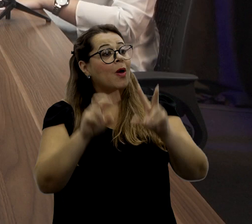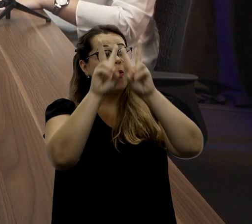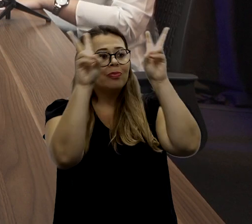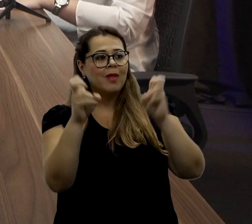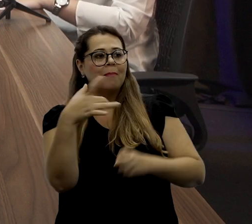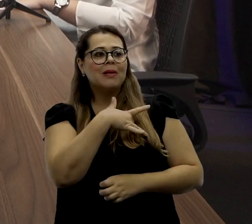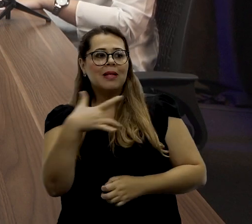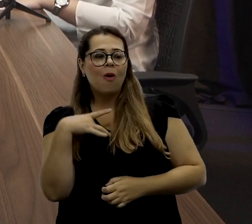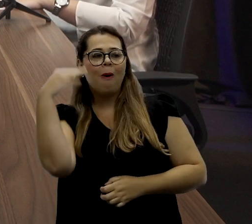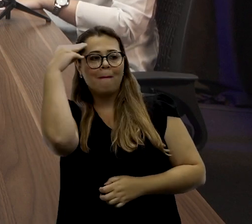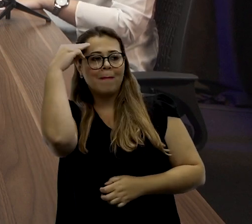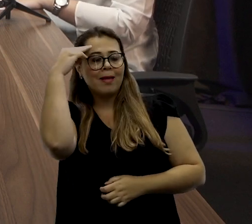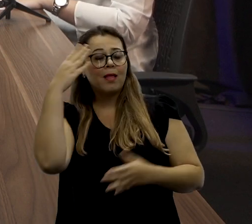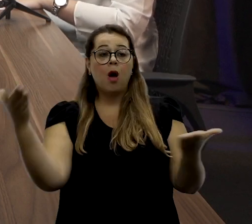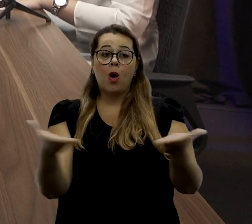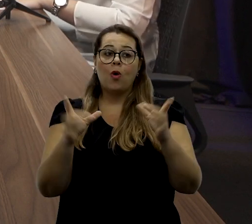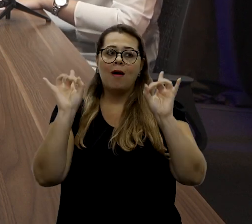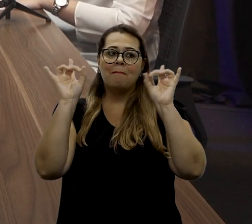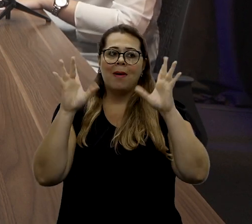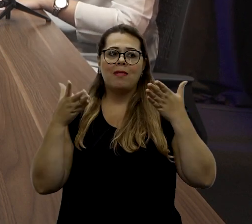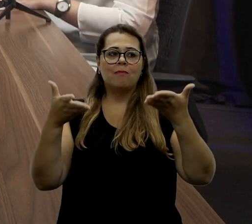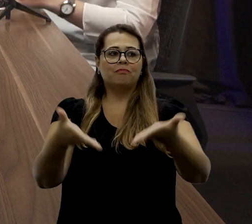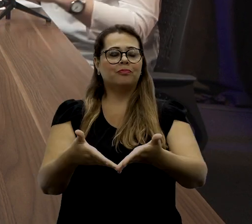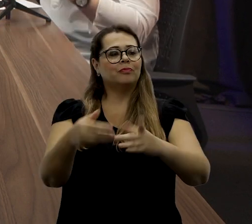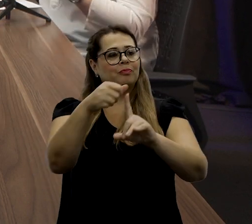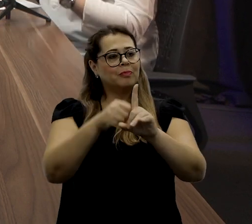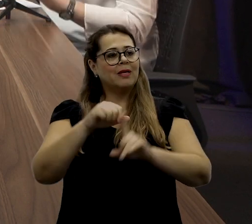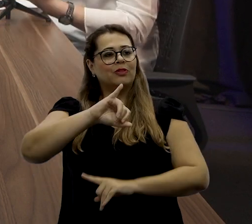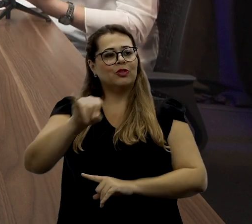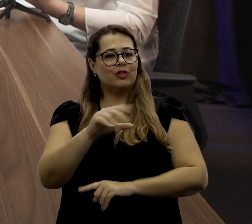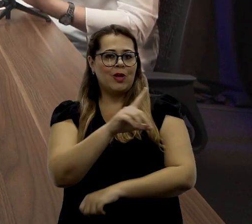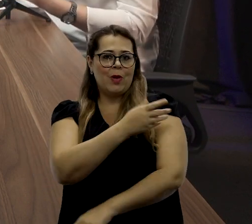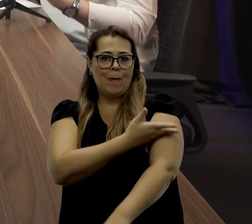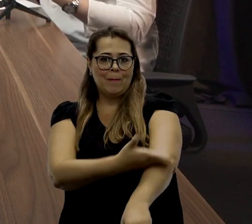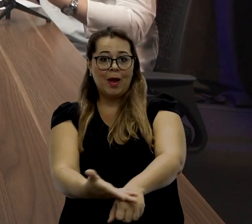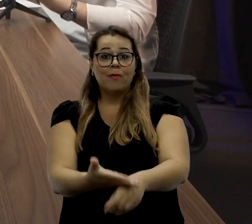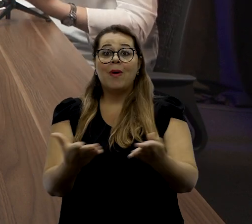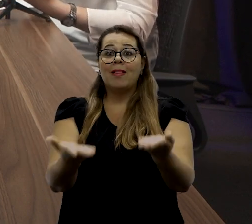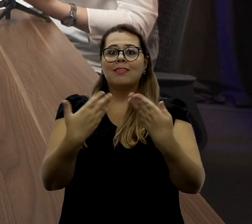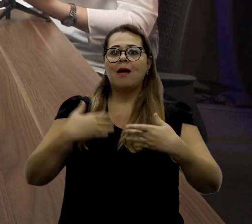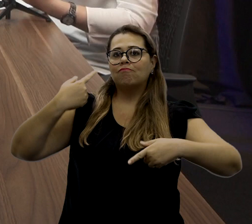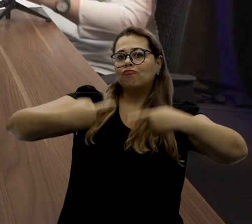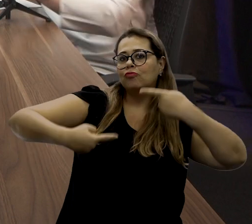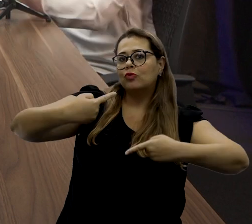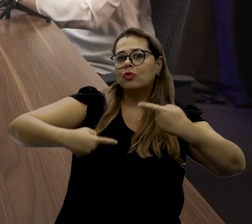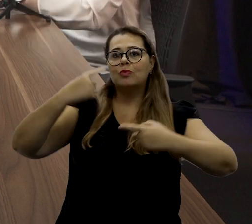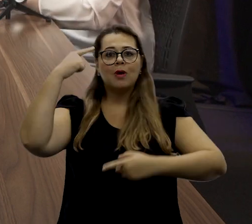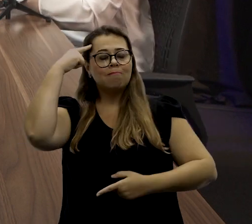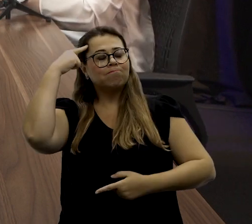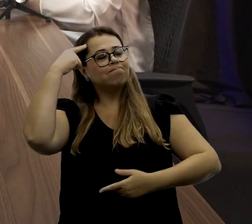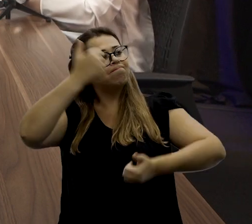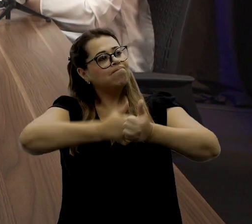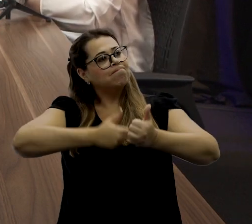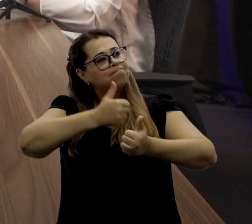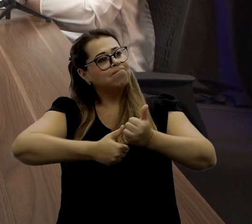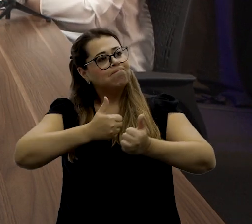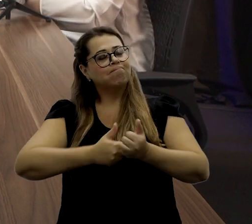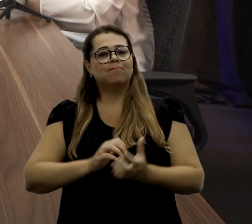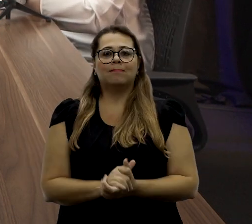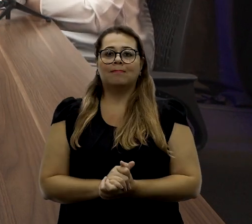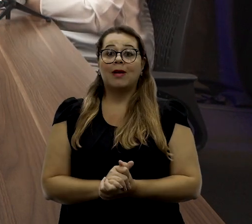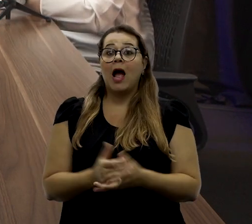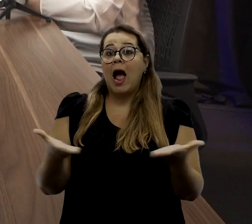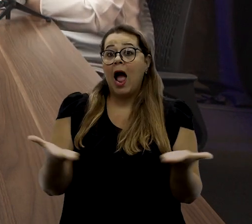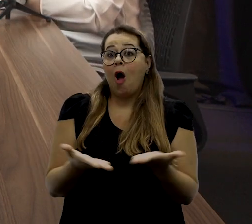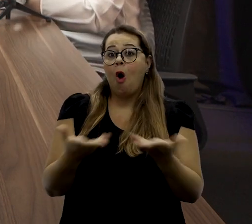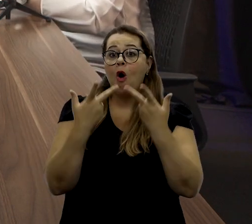sobre saúde mental. Estamos aí no Janeiro Branco, né, que traz esse debate, essa reflexão. E agora a gente já vai começar